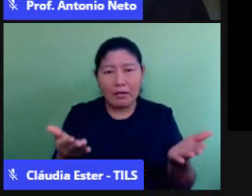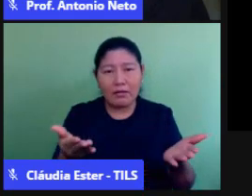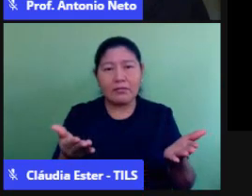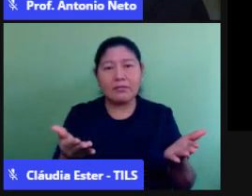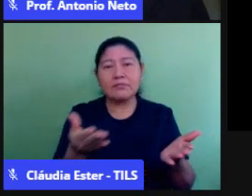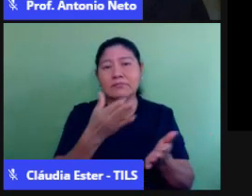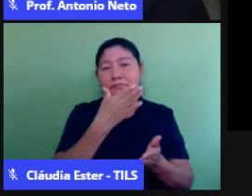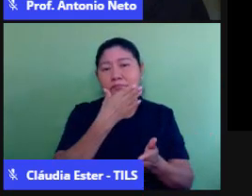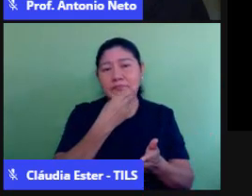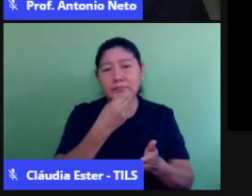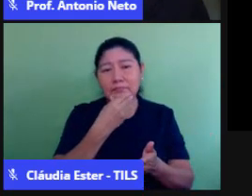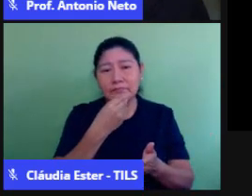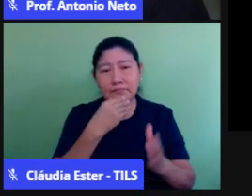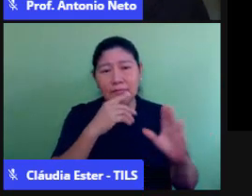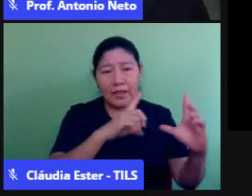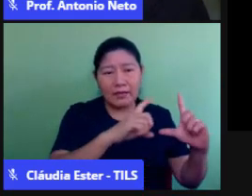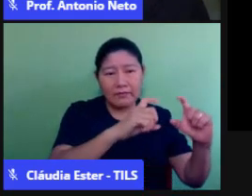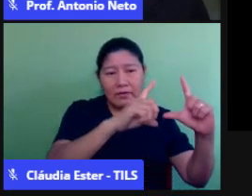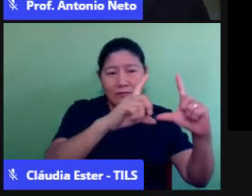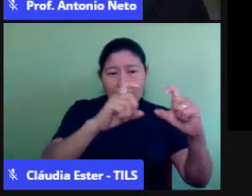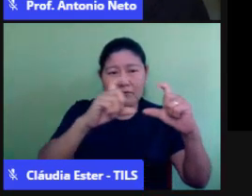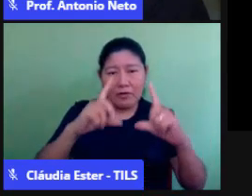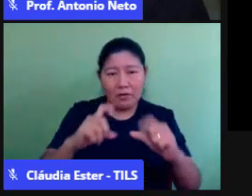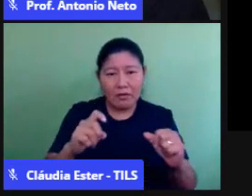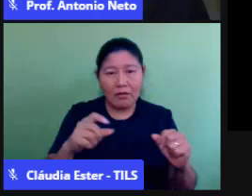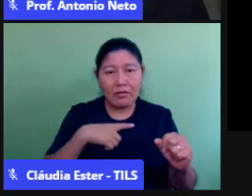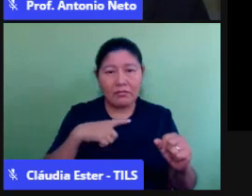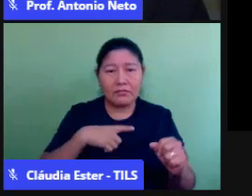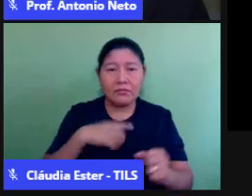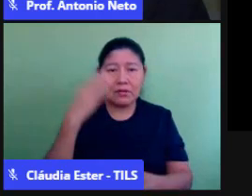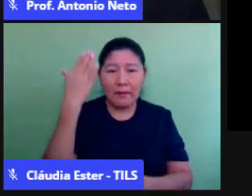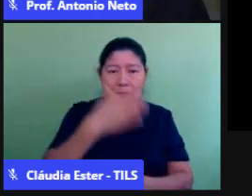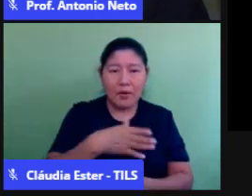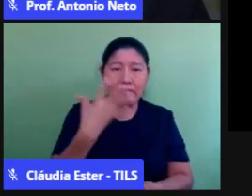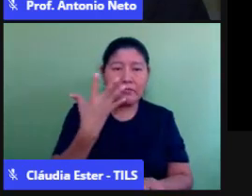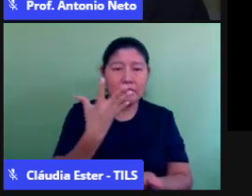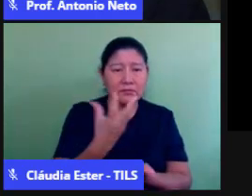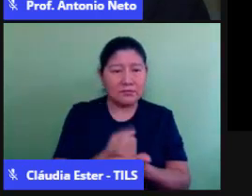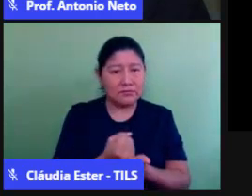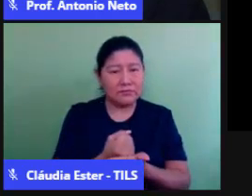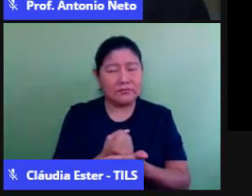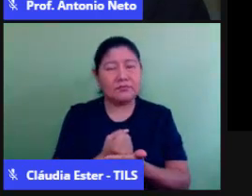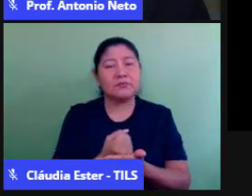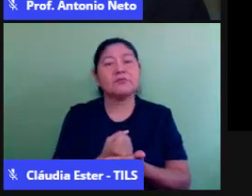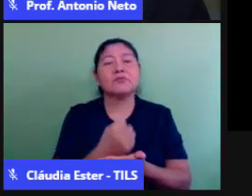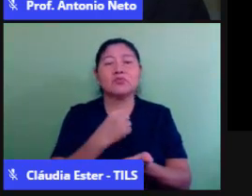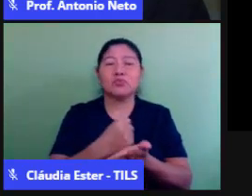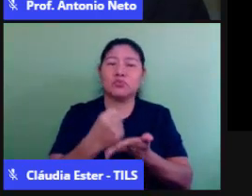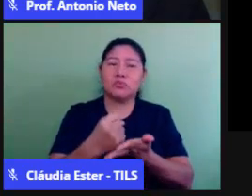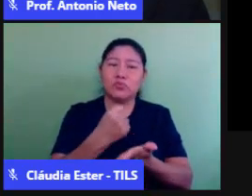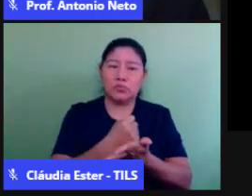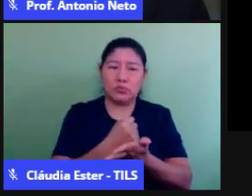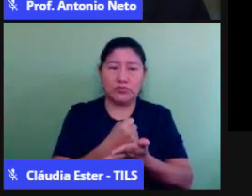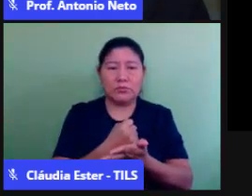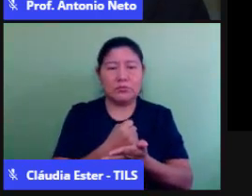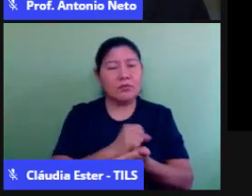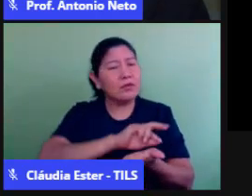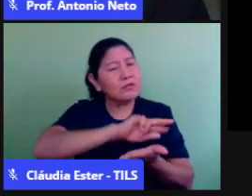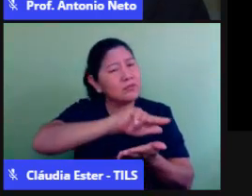Chinor e o outro também nós tivemos engenheiros militares, né, que vieram fazer também